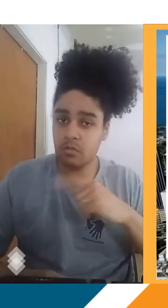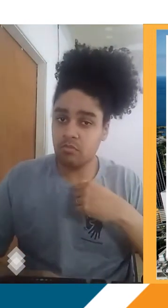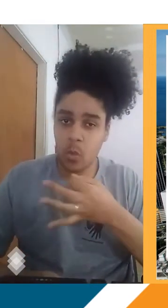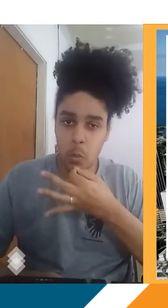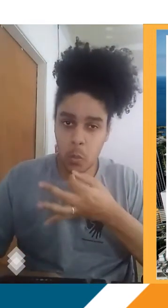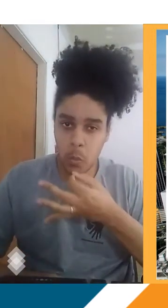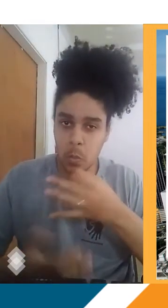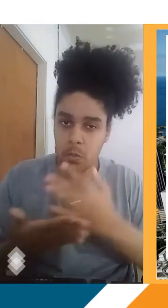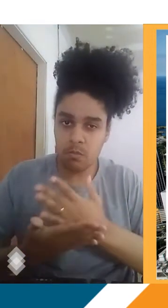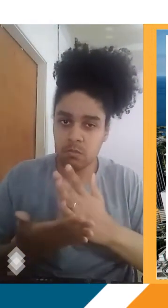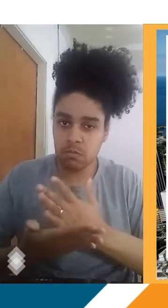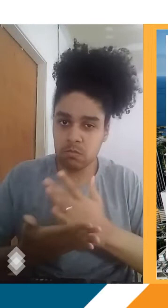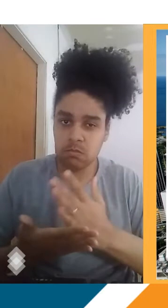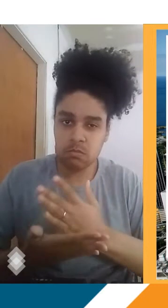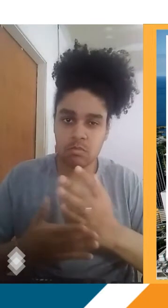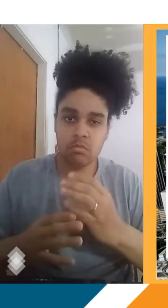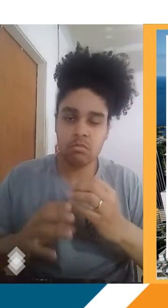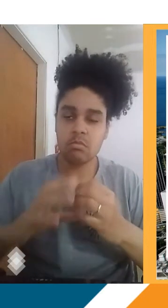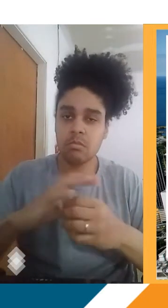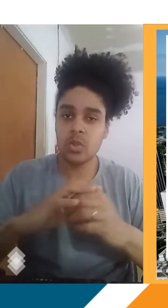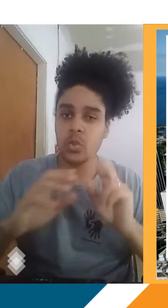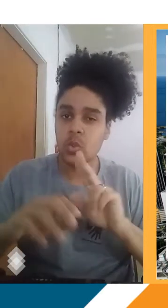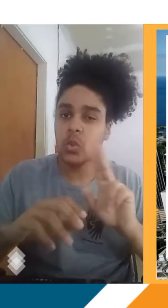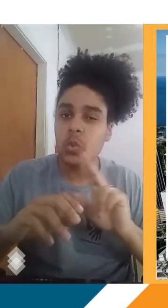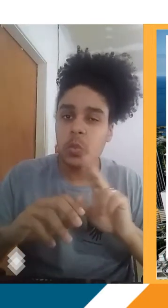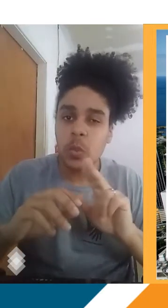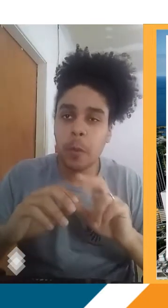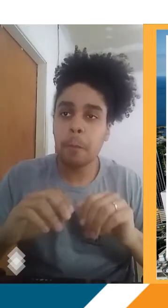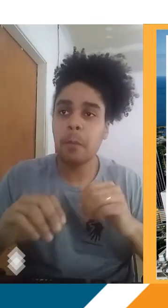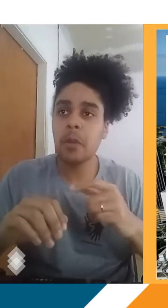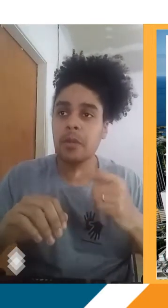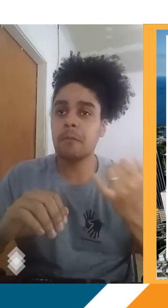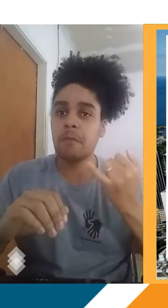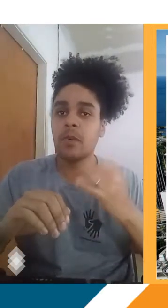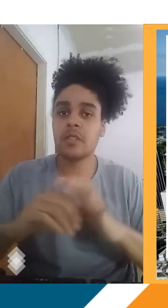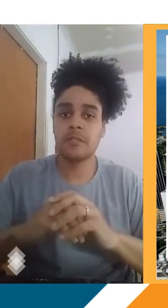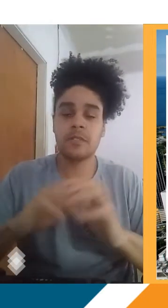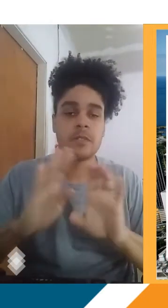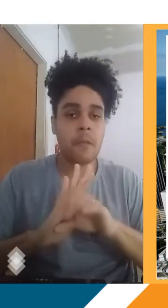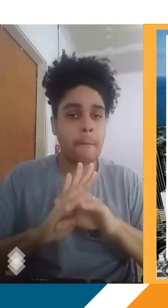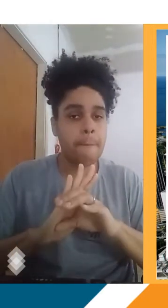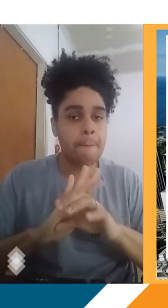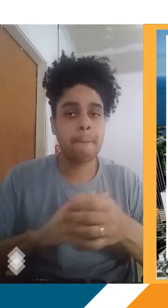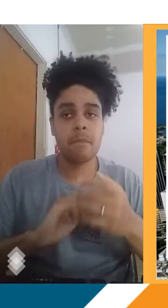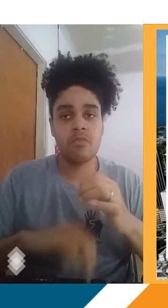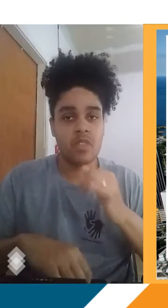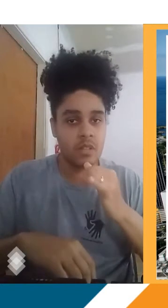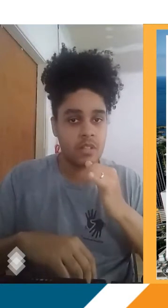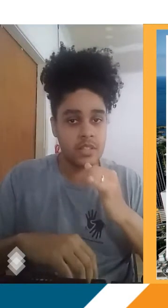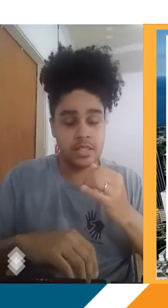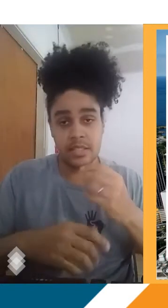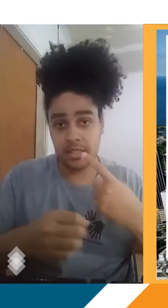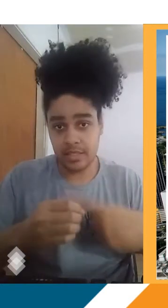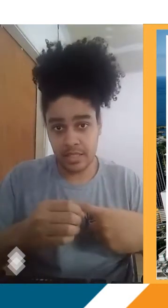mencionemos algumas nomenclaturas, algumas terminologias que serão importantíssimas no nosso entendimento. Por exemplo, a diferença entre